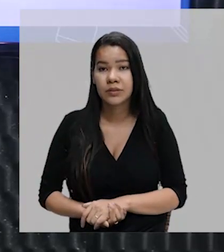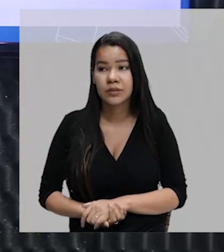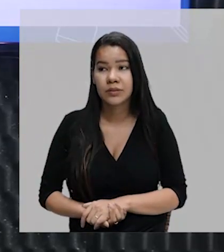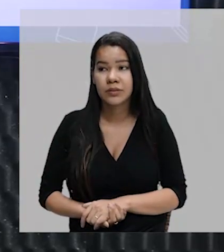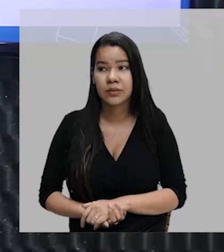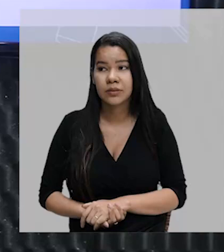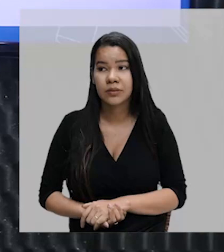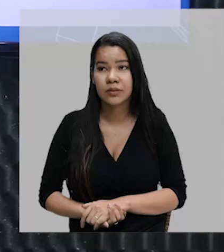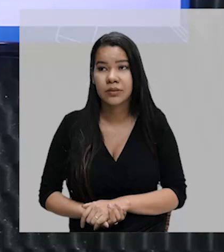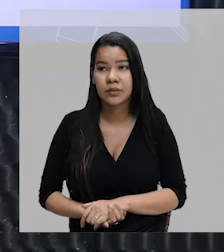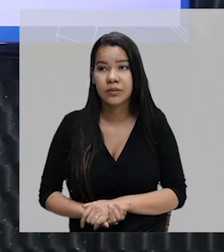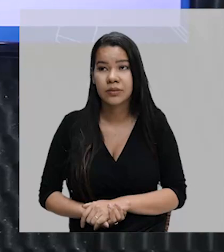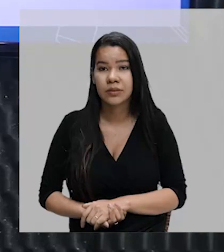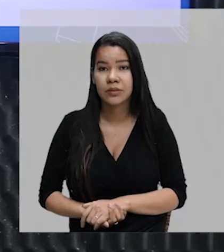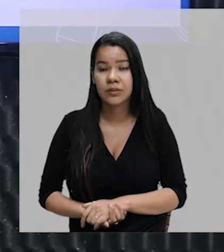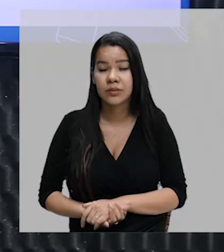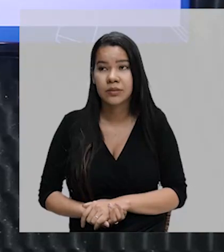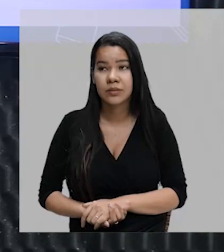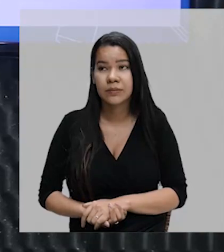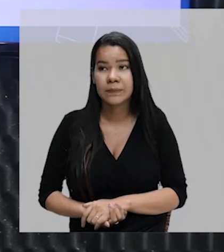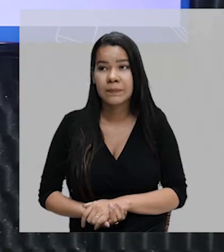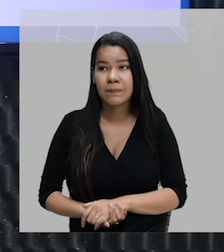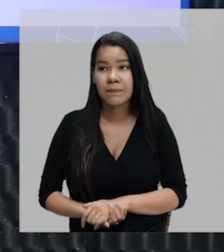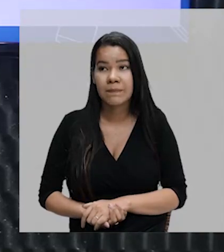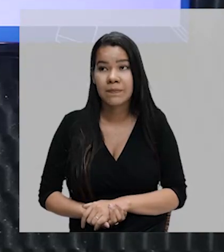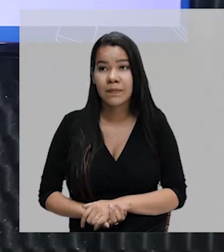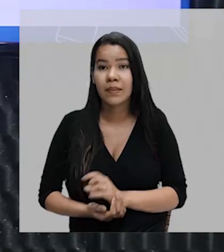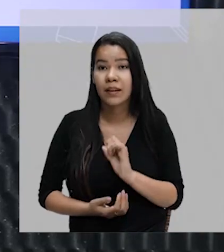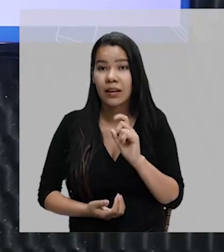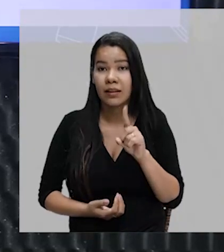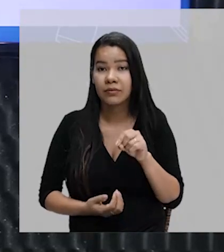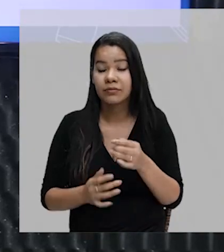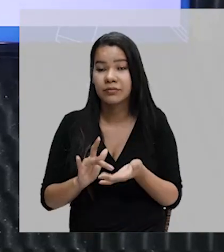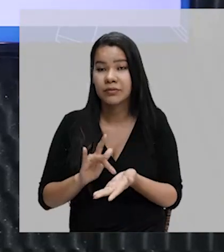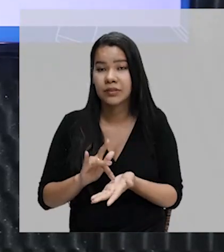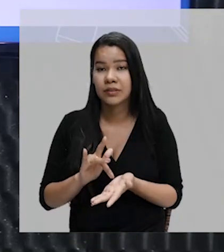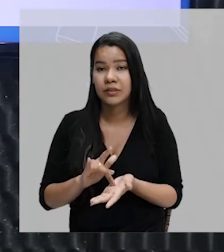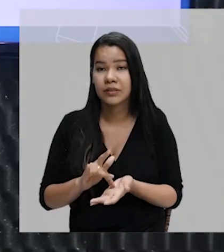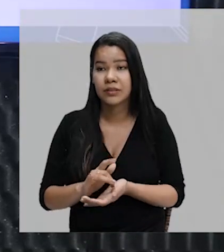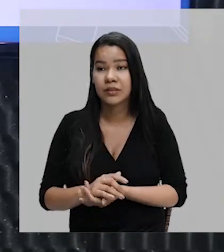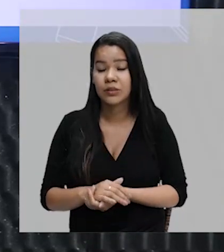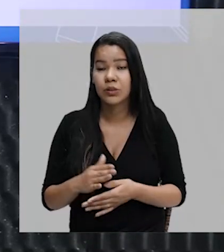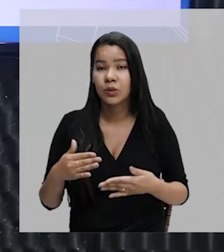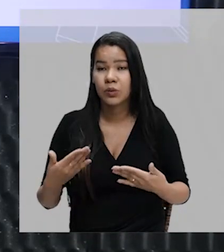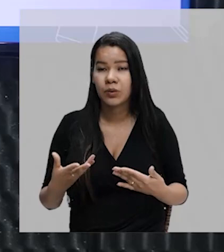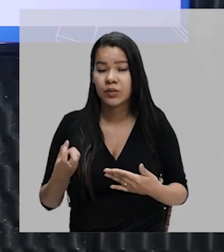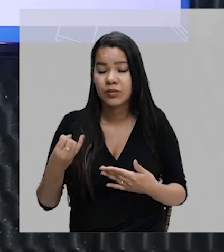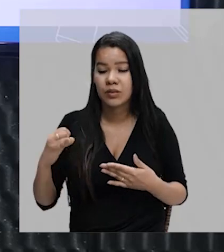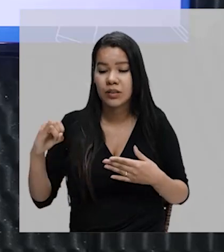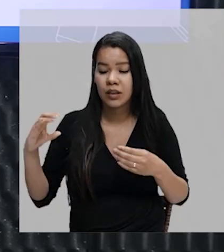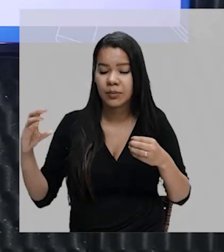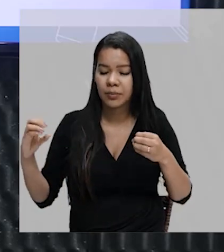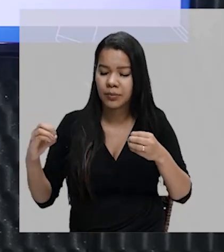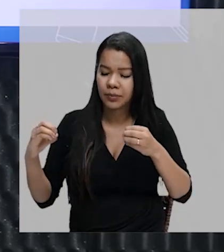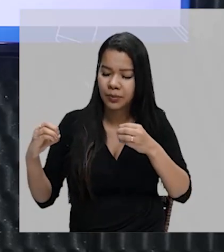induzida no condutor de forma que eles irão se atrair, certo? Isso é verdadeiro. Quando eles se